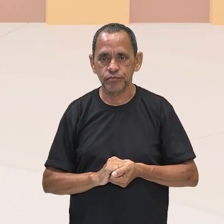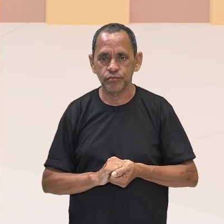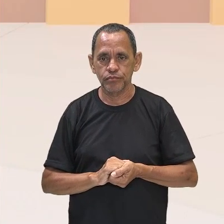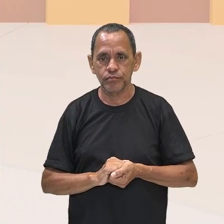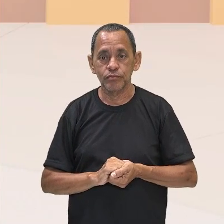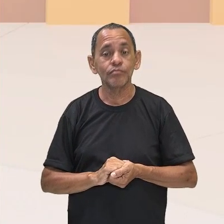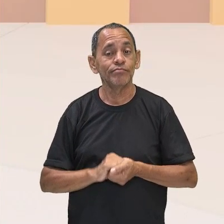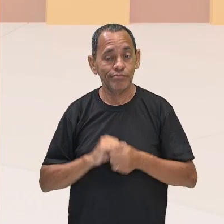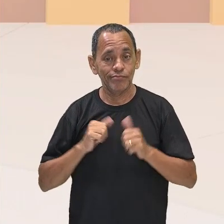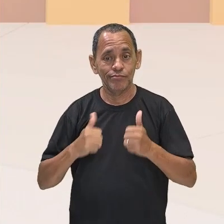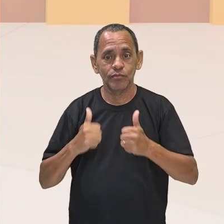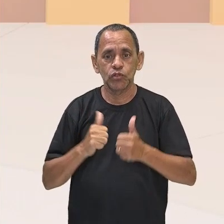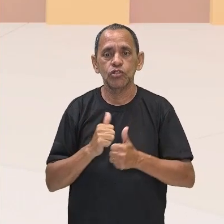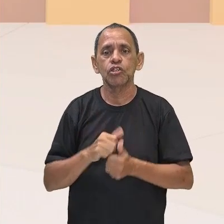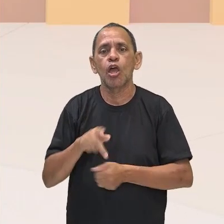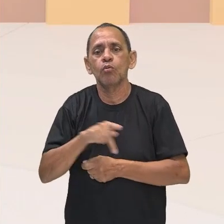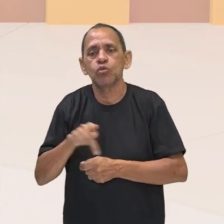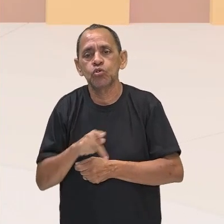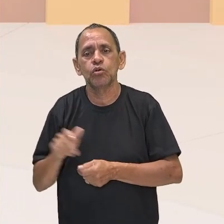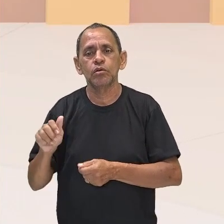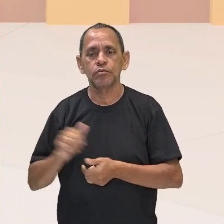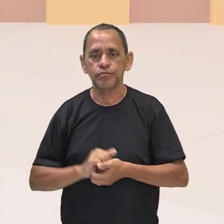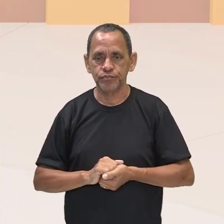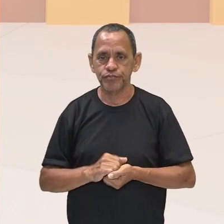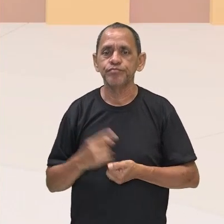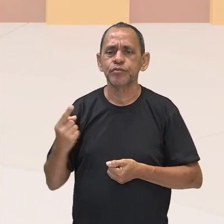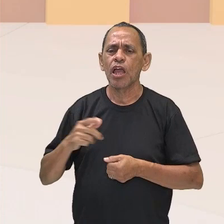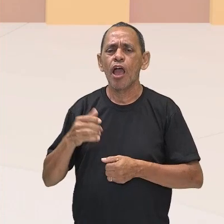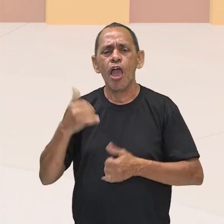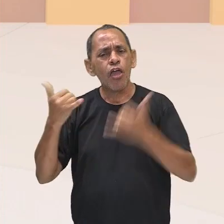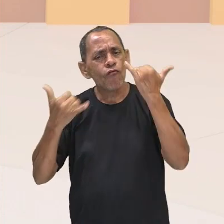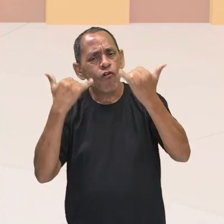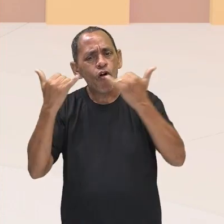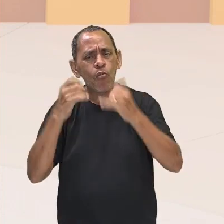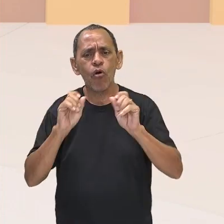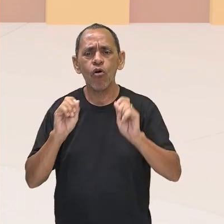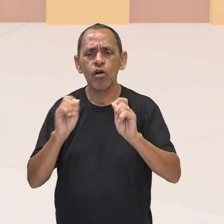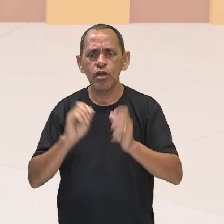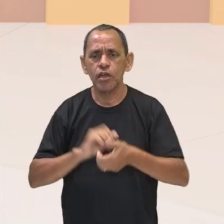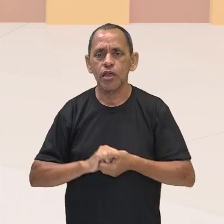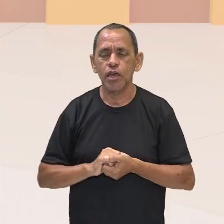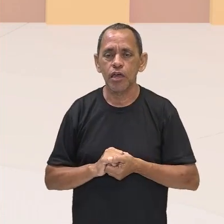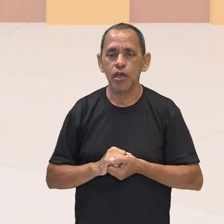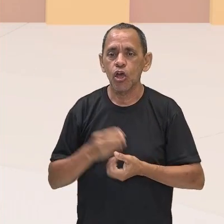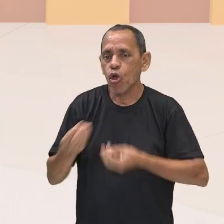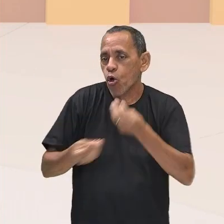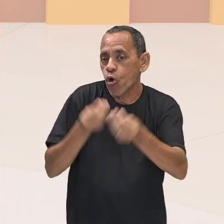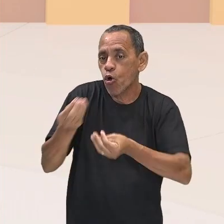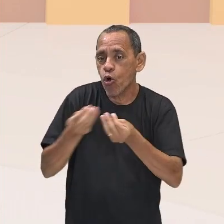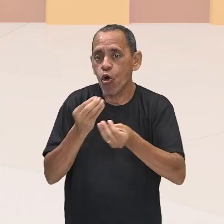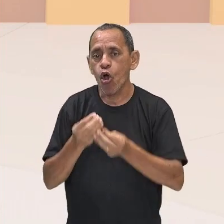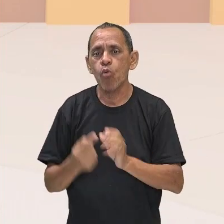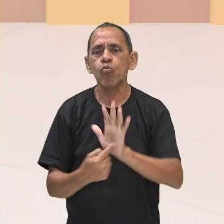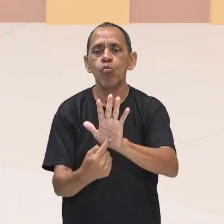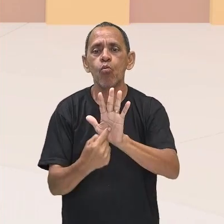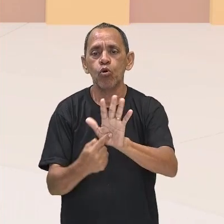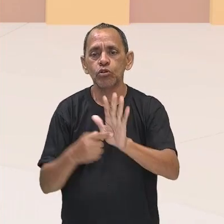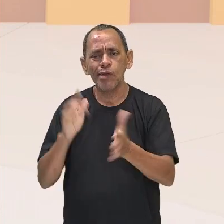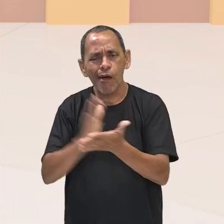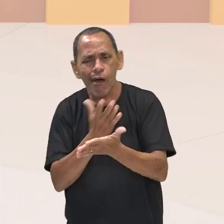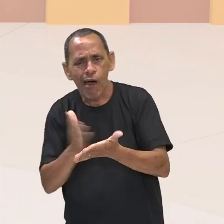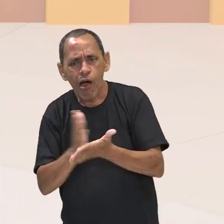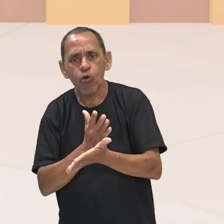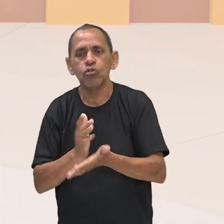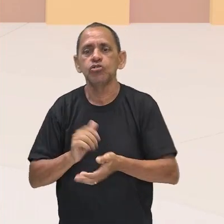Muito bem, o professor Ananias colocou aí diversos pontos históricos e a gente vai destacar alguns deles. E a gente